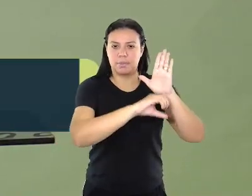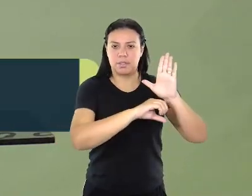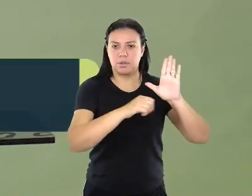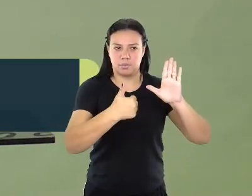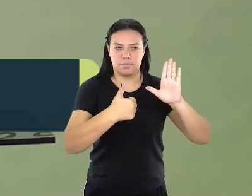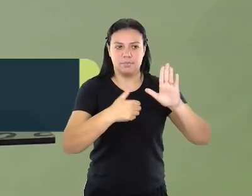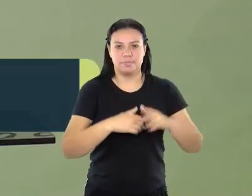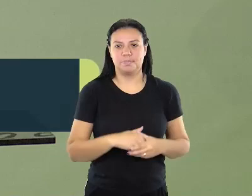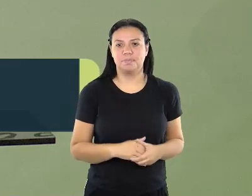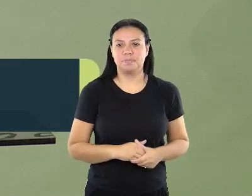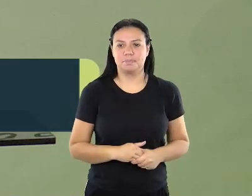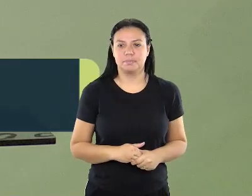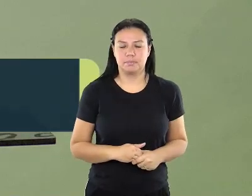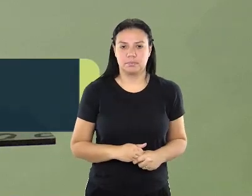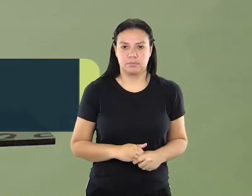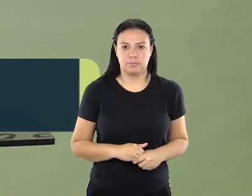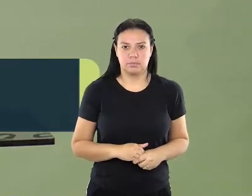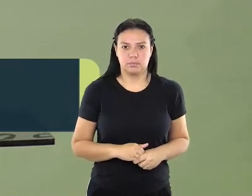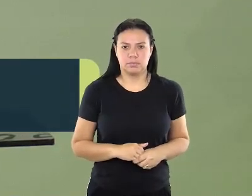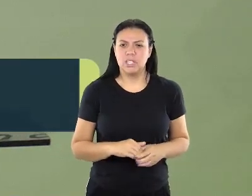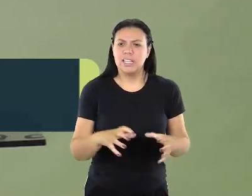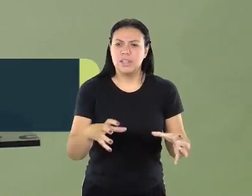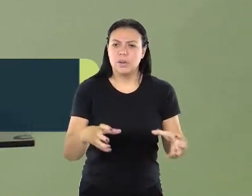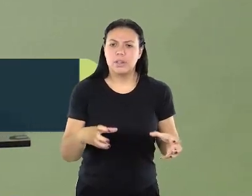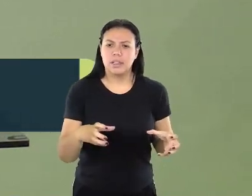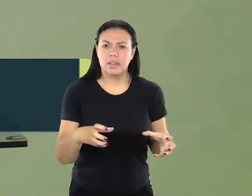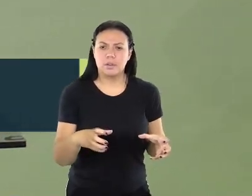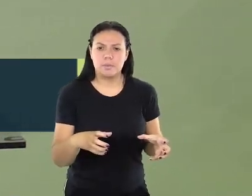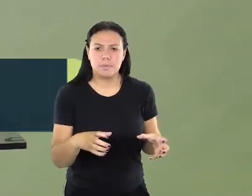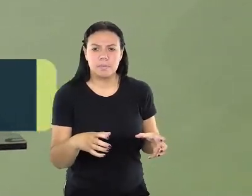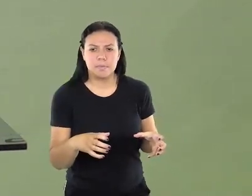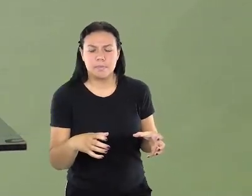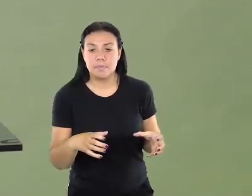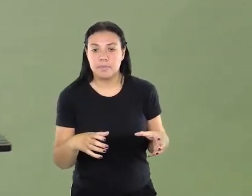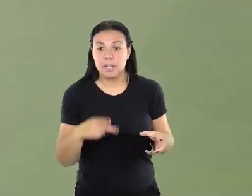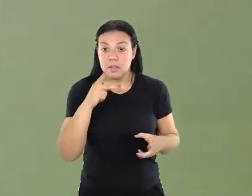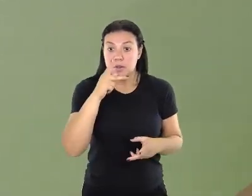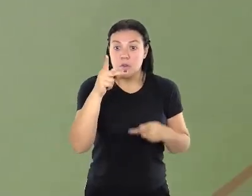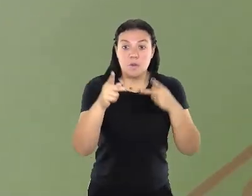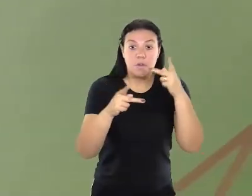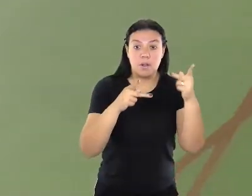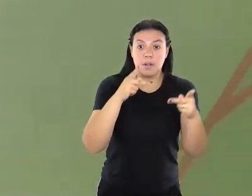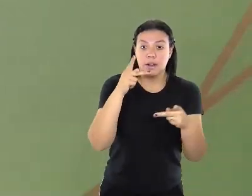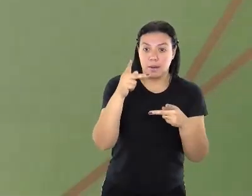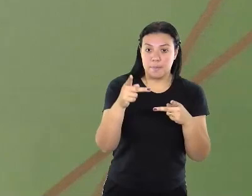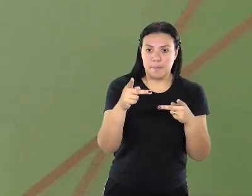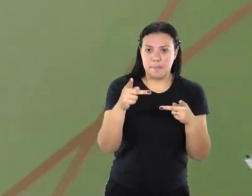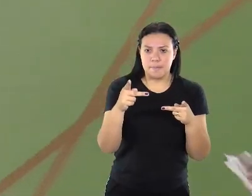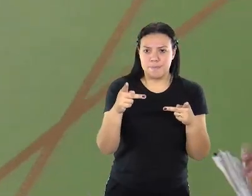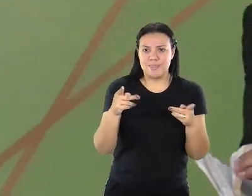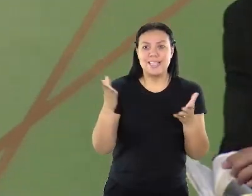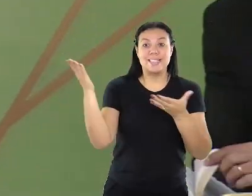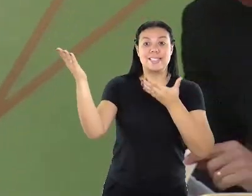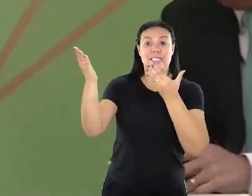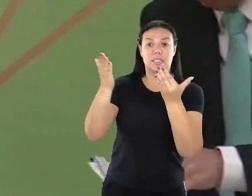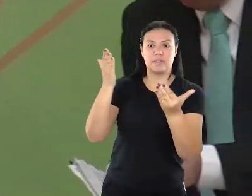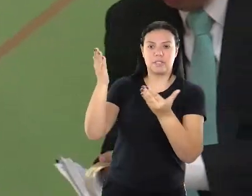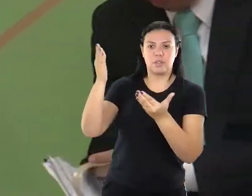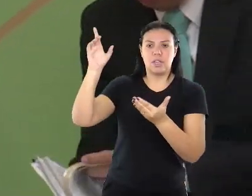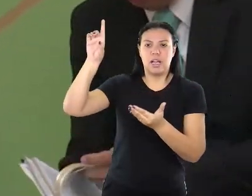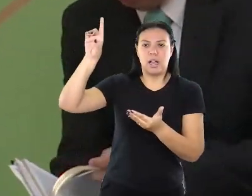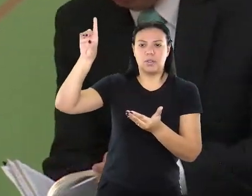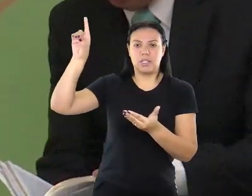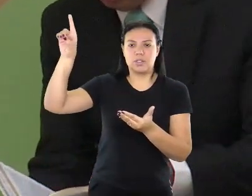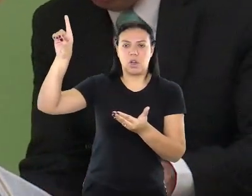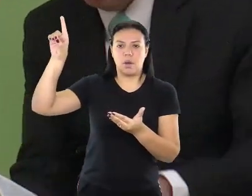ligada. Quero falar sobre o tema servindo ao Deus missionário. O